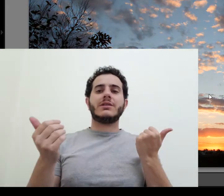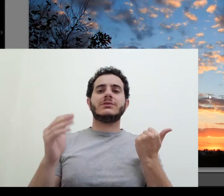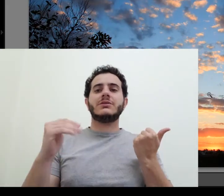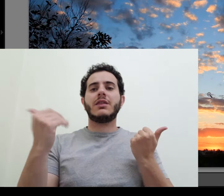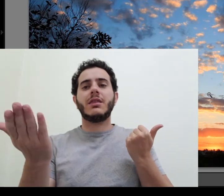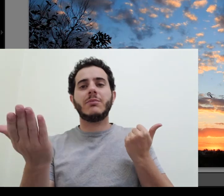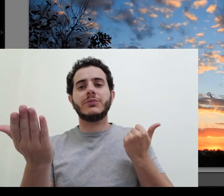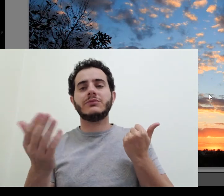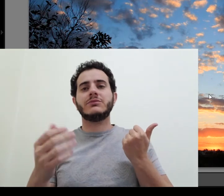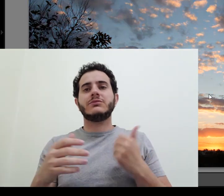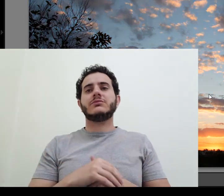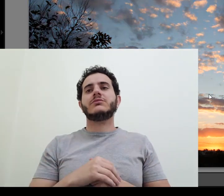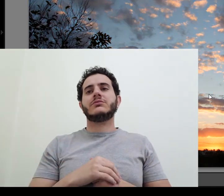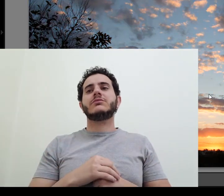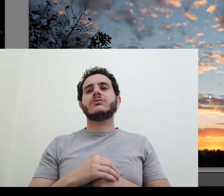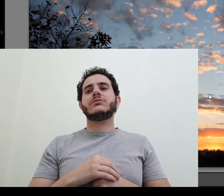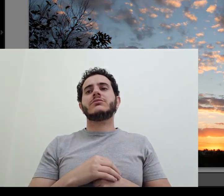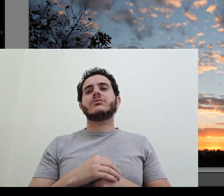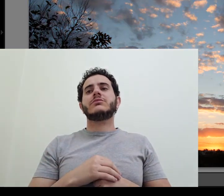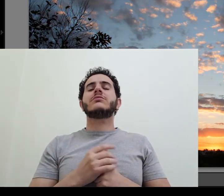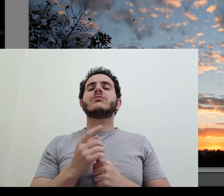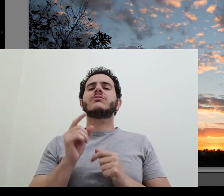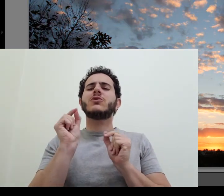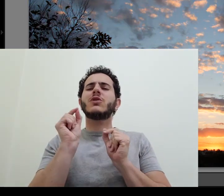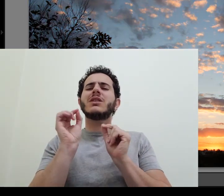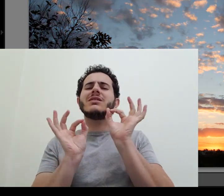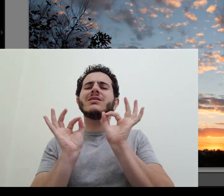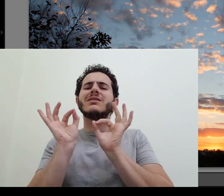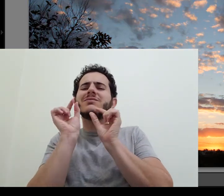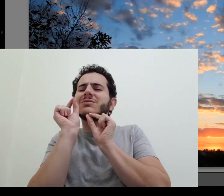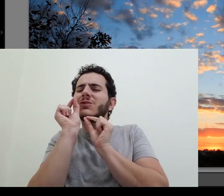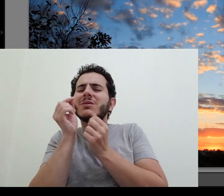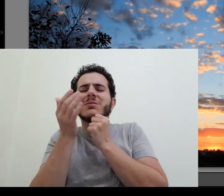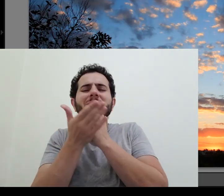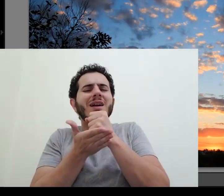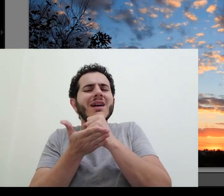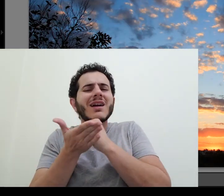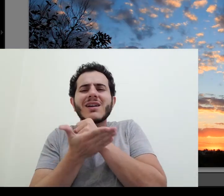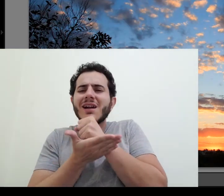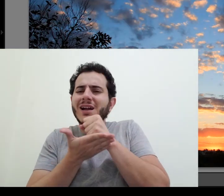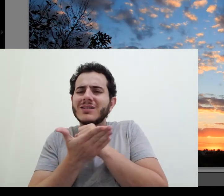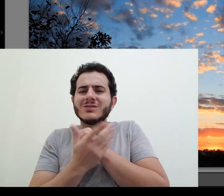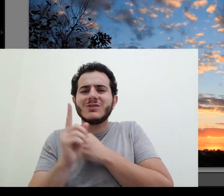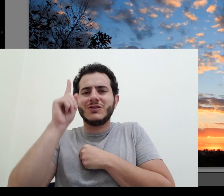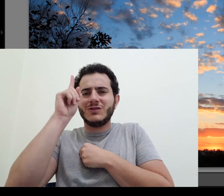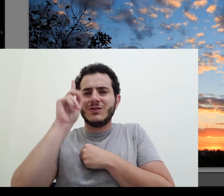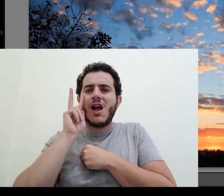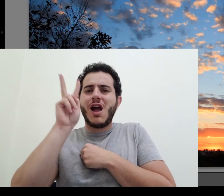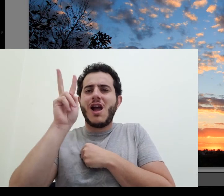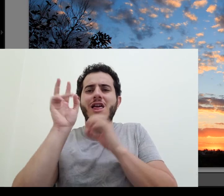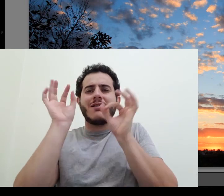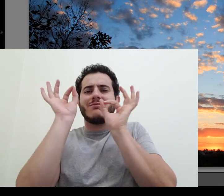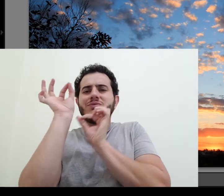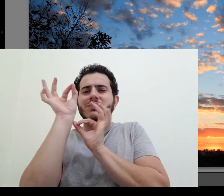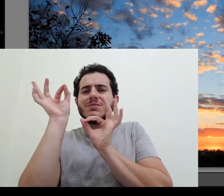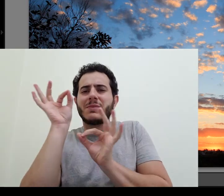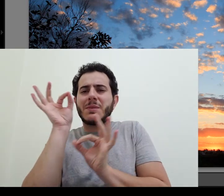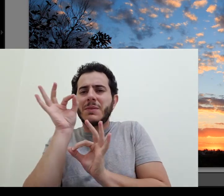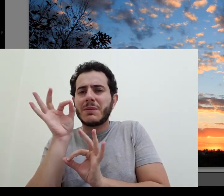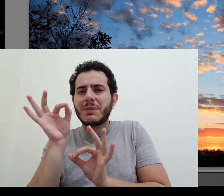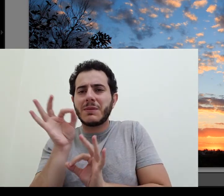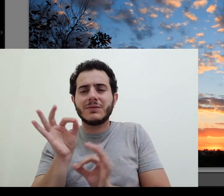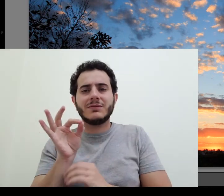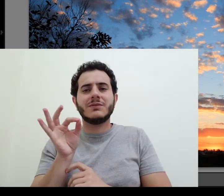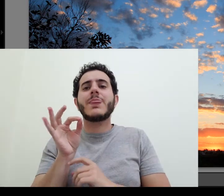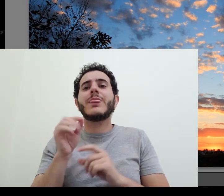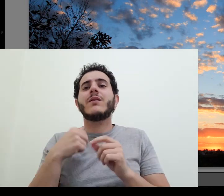antes e o depois. Olha como mudou, ó, o antes, o RAW cru e o depois, o RAW tratado. E fiz pequenos